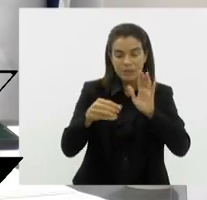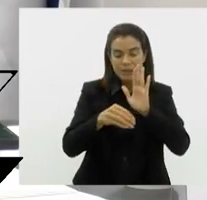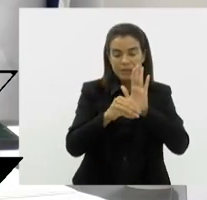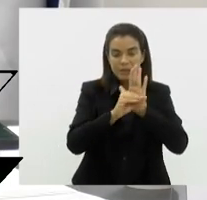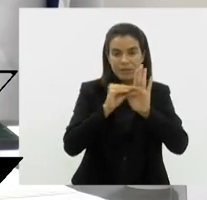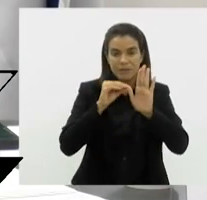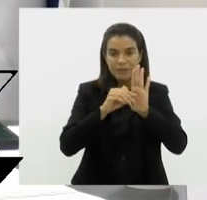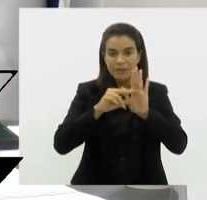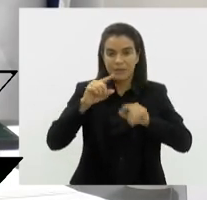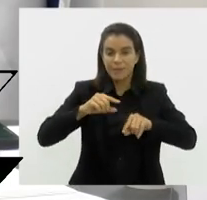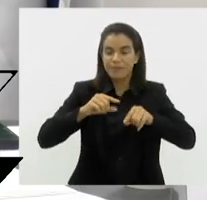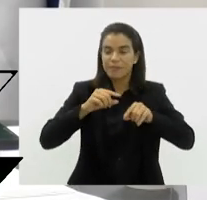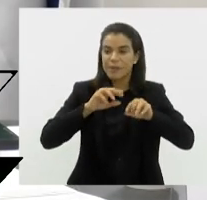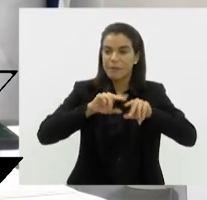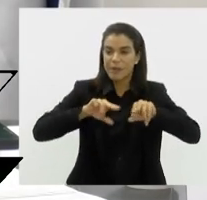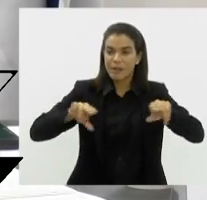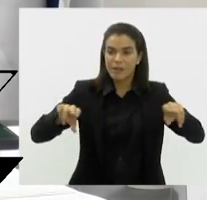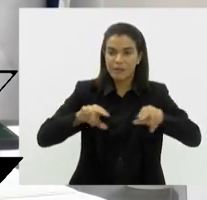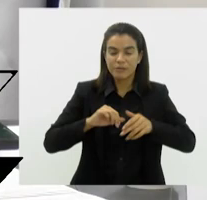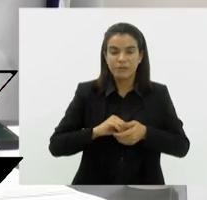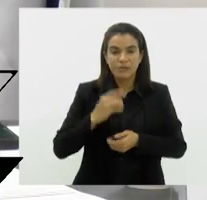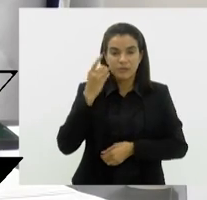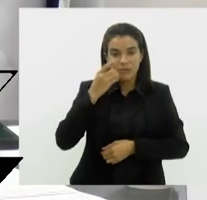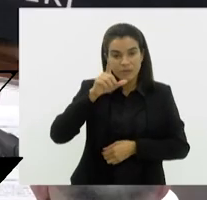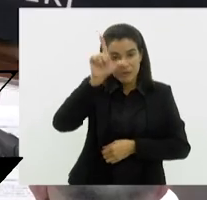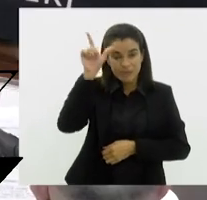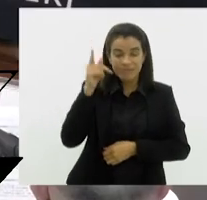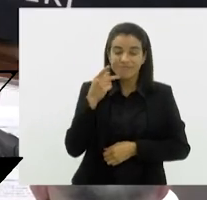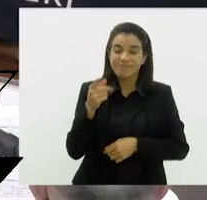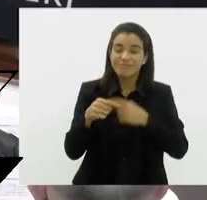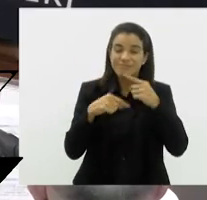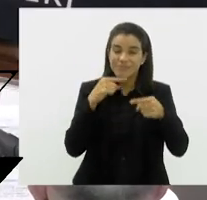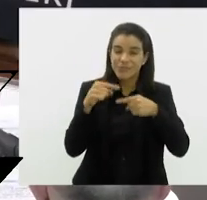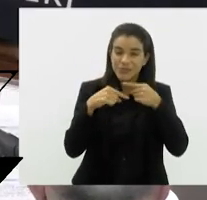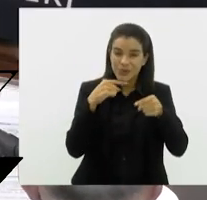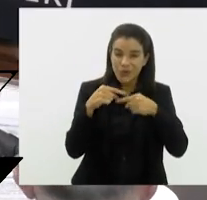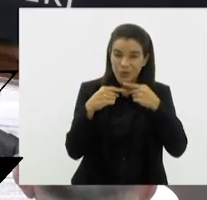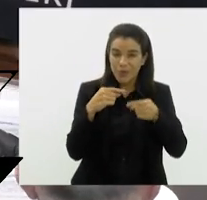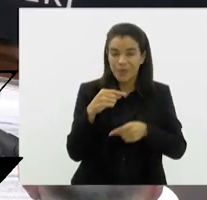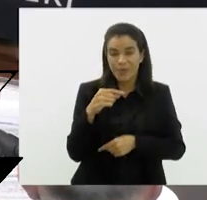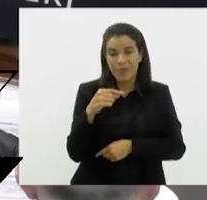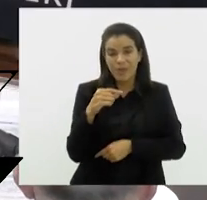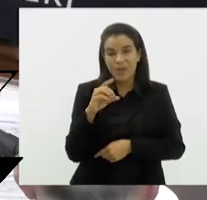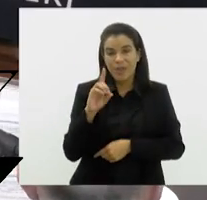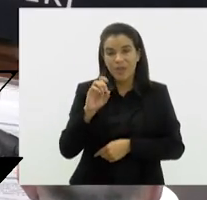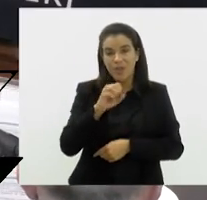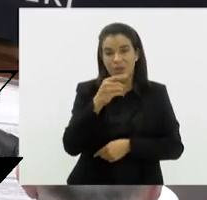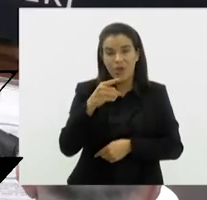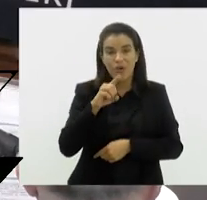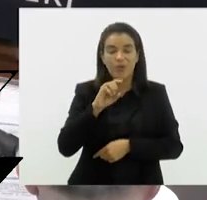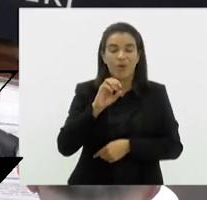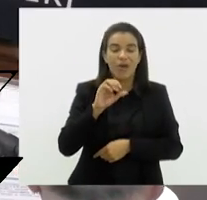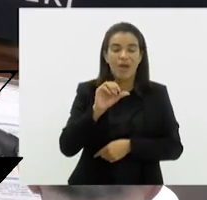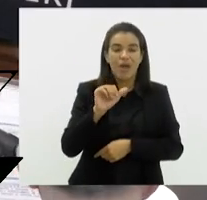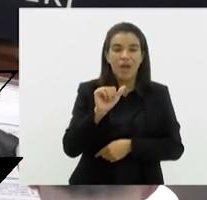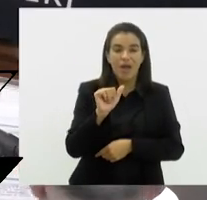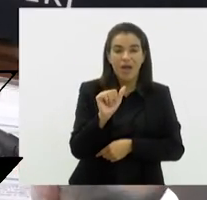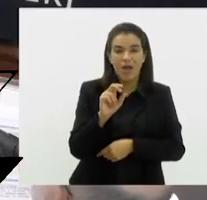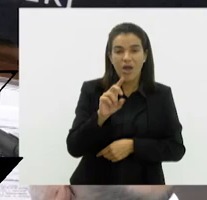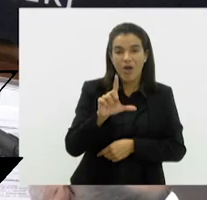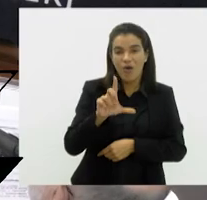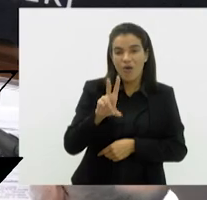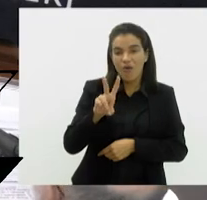discussão. Presidente, para discutir, deputado Luiz Paulo. Tenho dúvidas se Dom Mauro Morelli ia gostar dessa